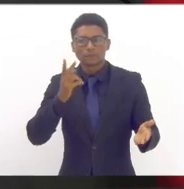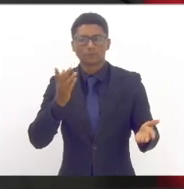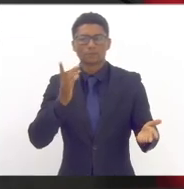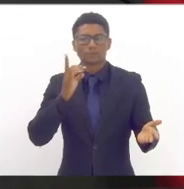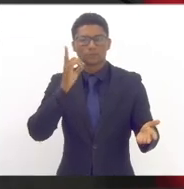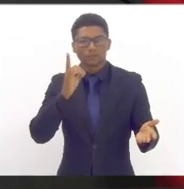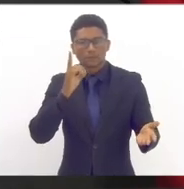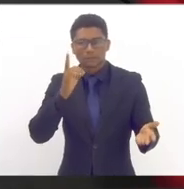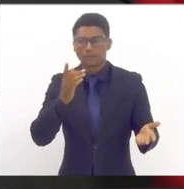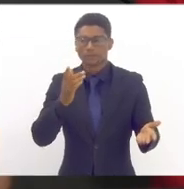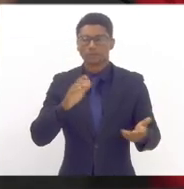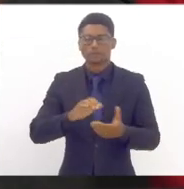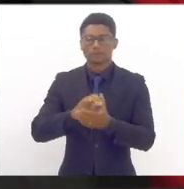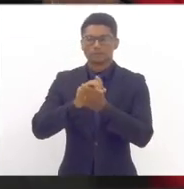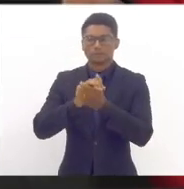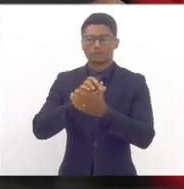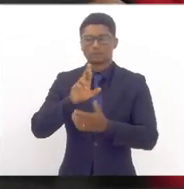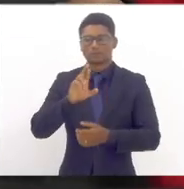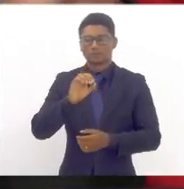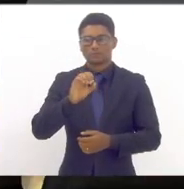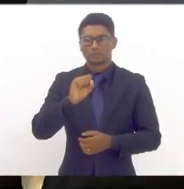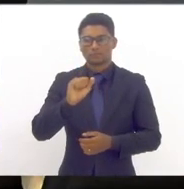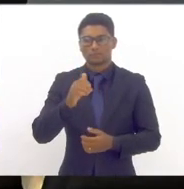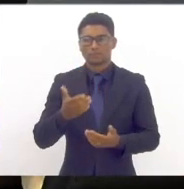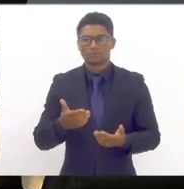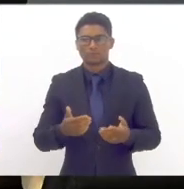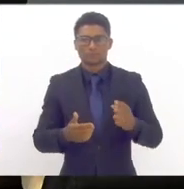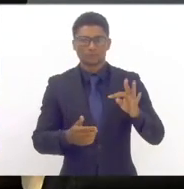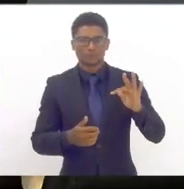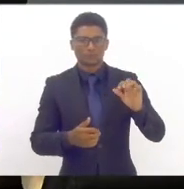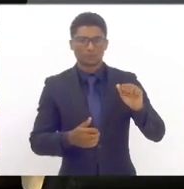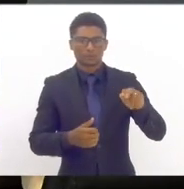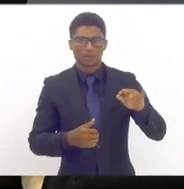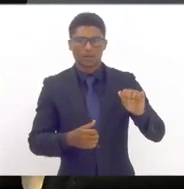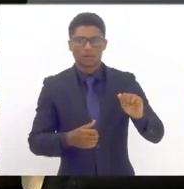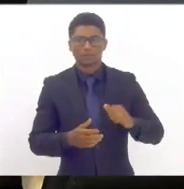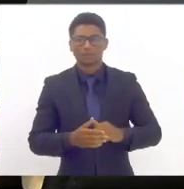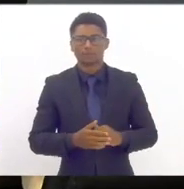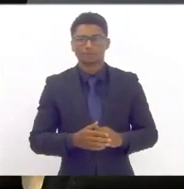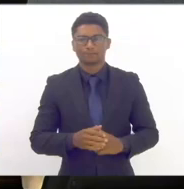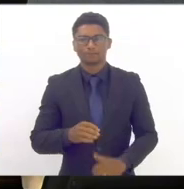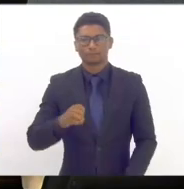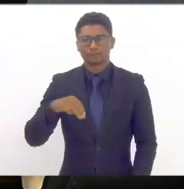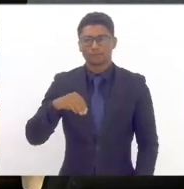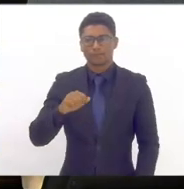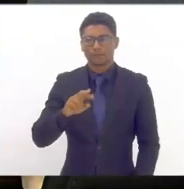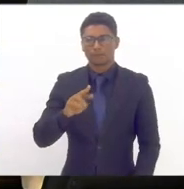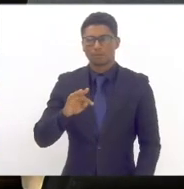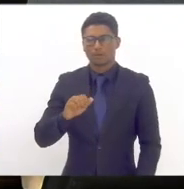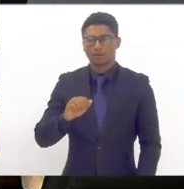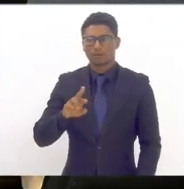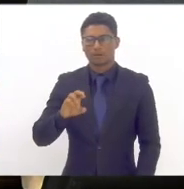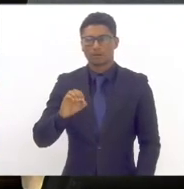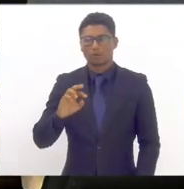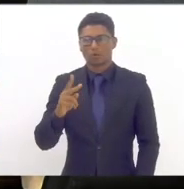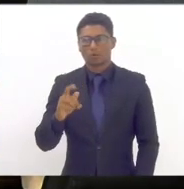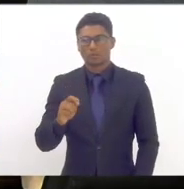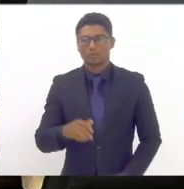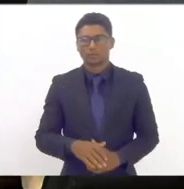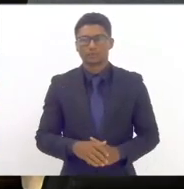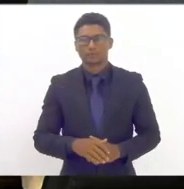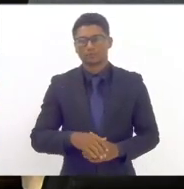nossa querida Rosa Fernandes, Tânia Bastos, a nossa querida Marta Rocha, significa também que